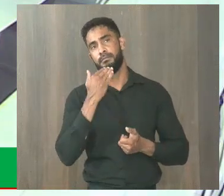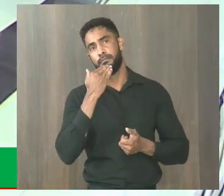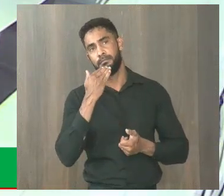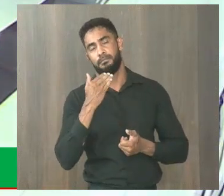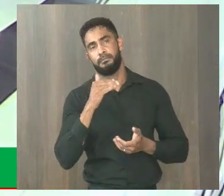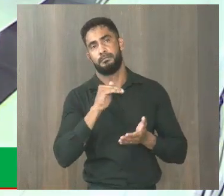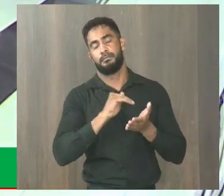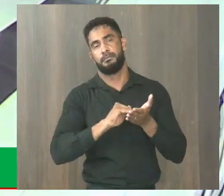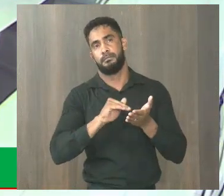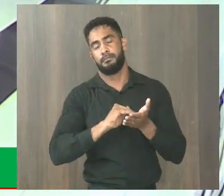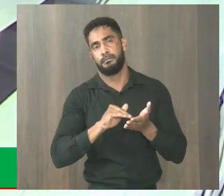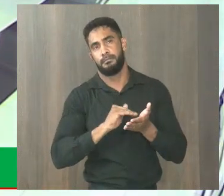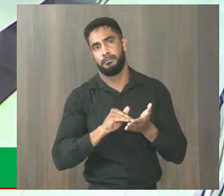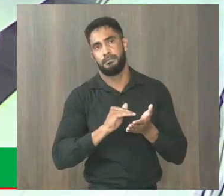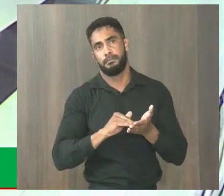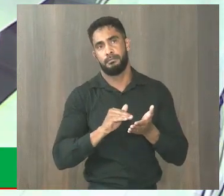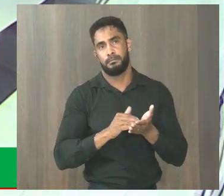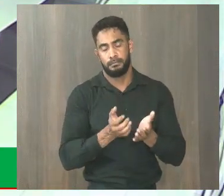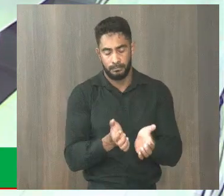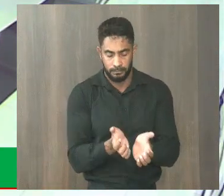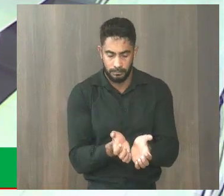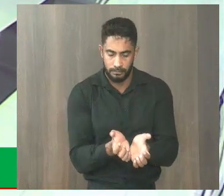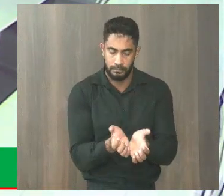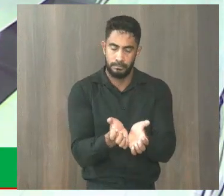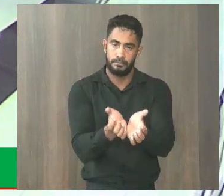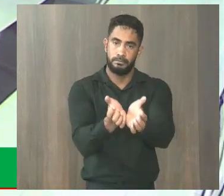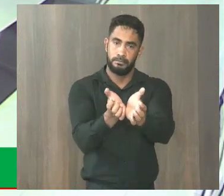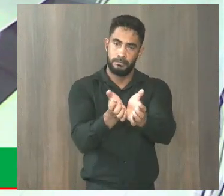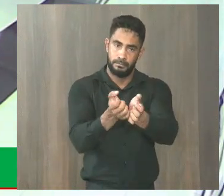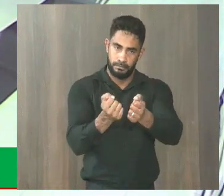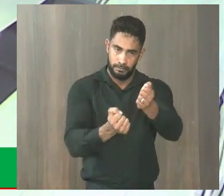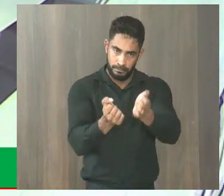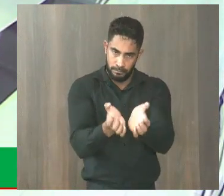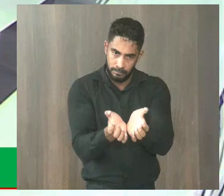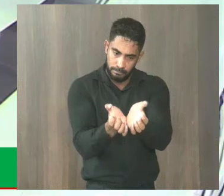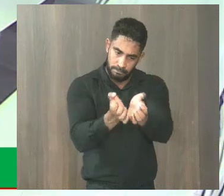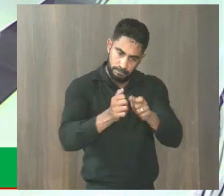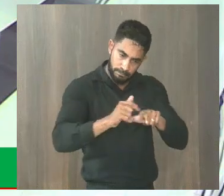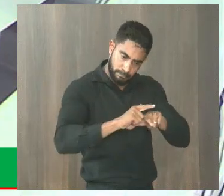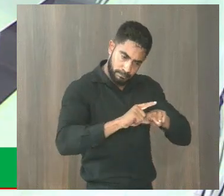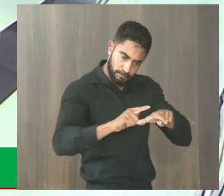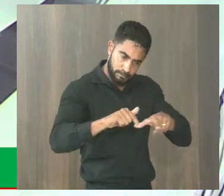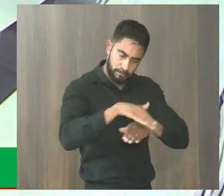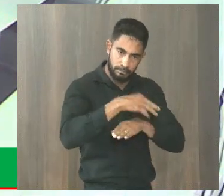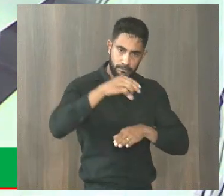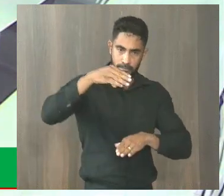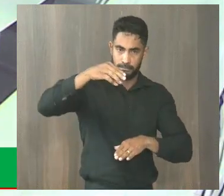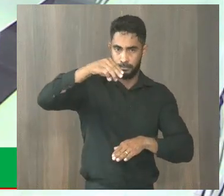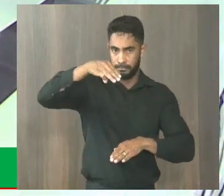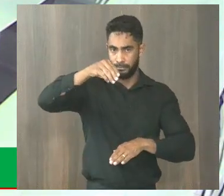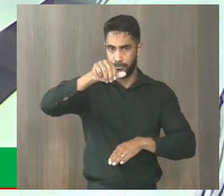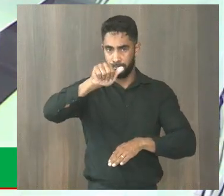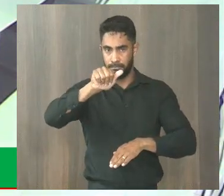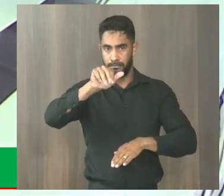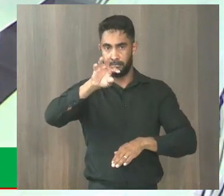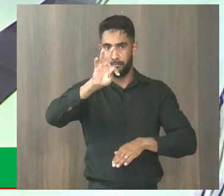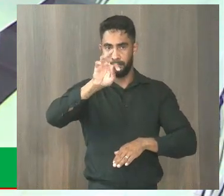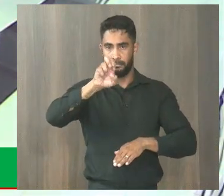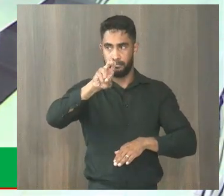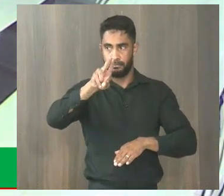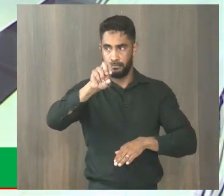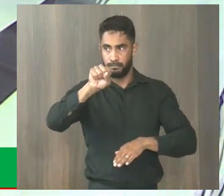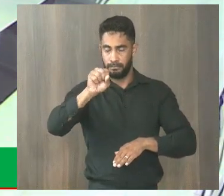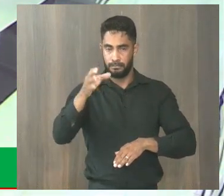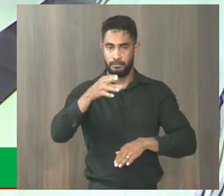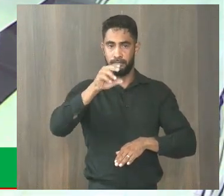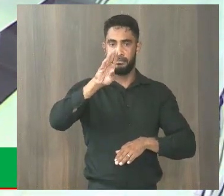nosso secretário de obra um patrulhamento e cascalhamento nas ruas Mateus Gomes Pereira, rua Prudêncio Pereira